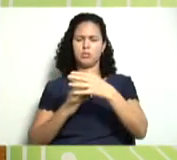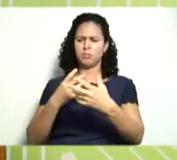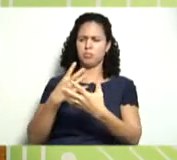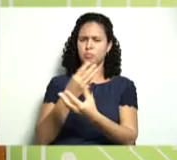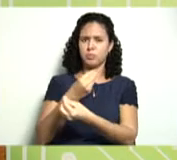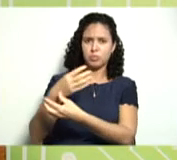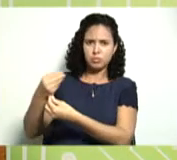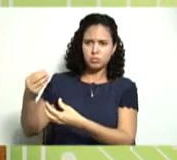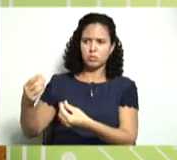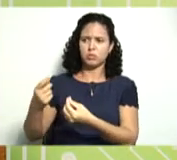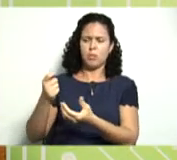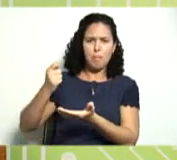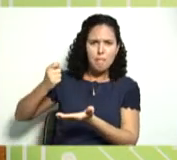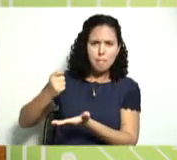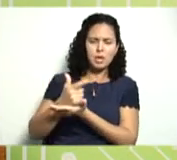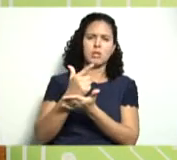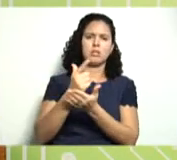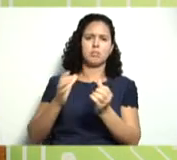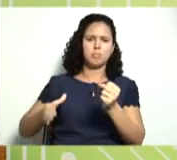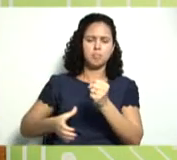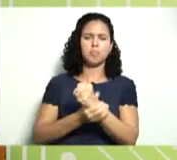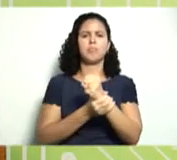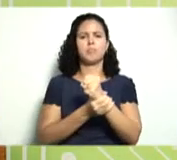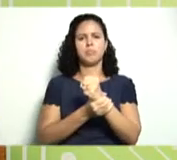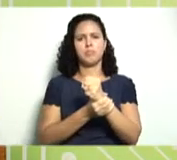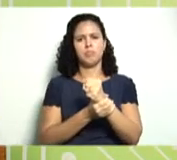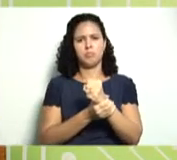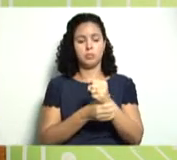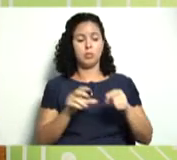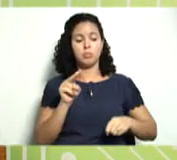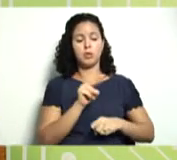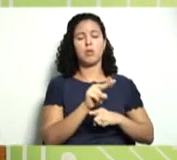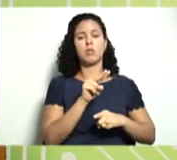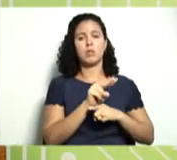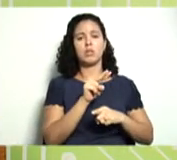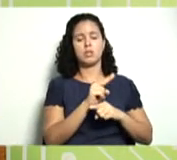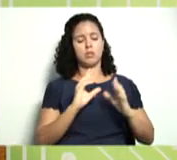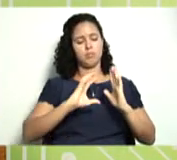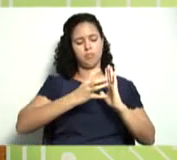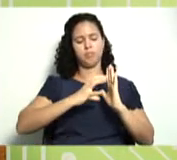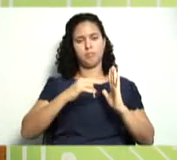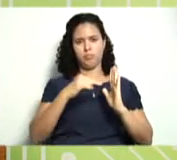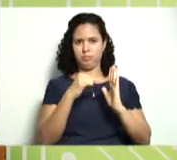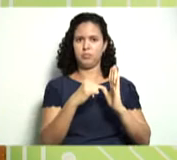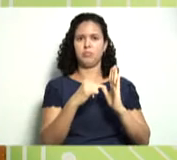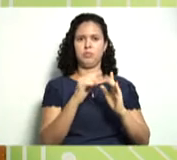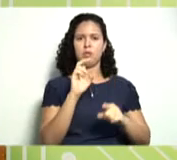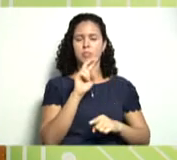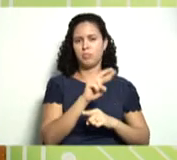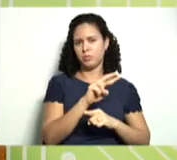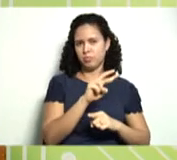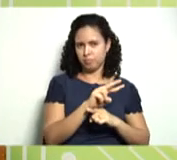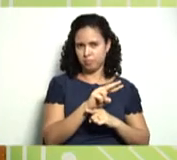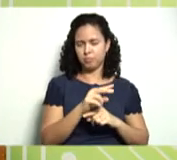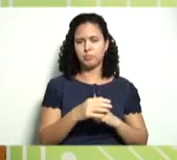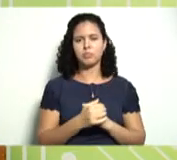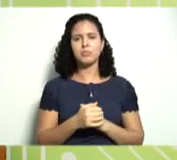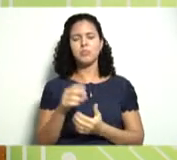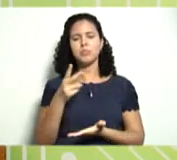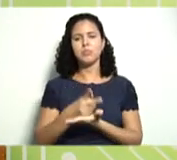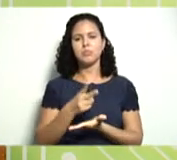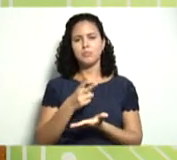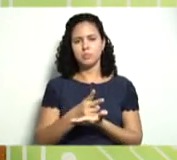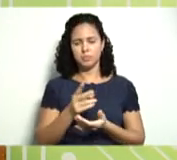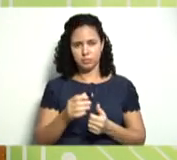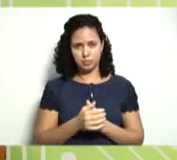milhões em segurança para poder proteger esse tipo de informação certo continuando